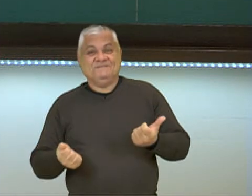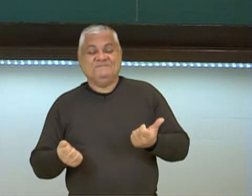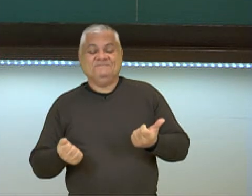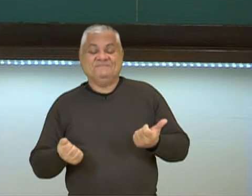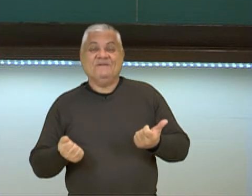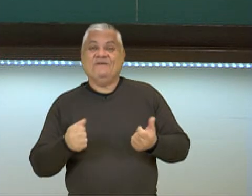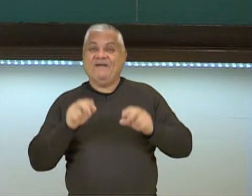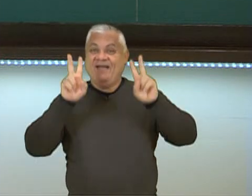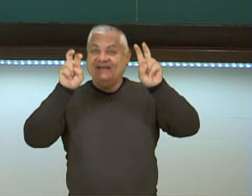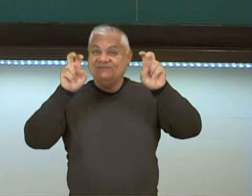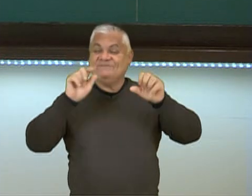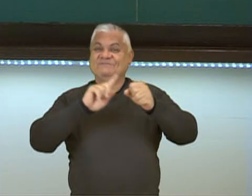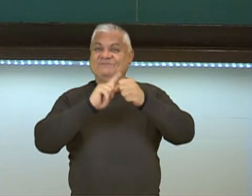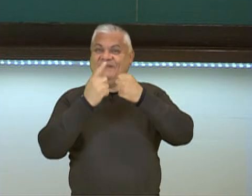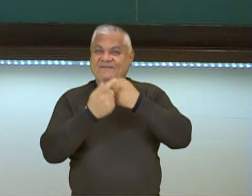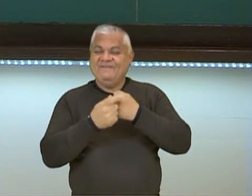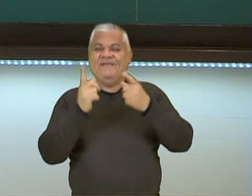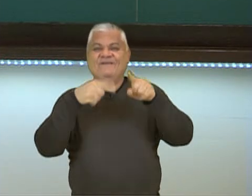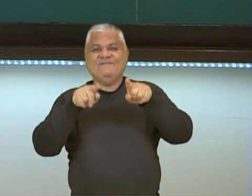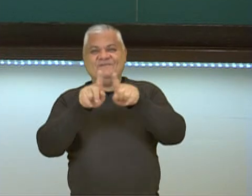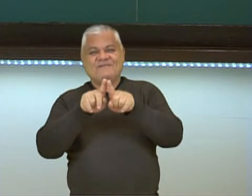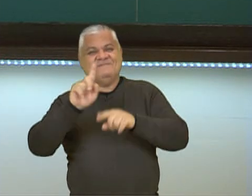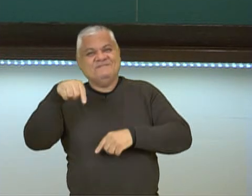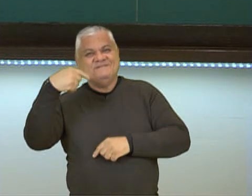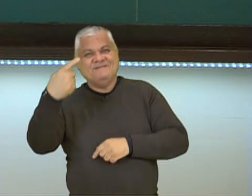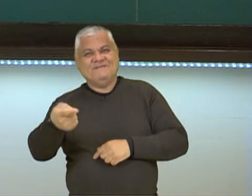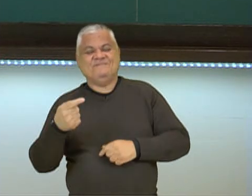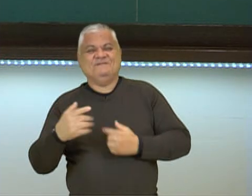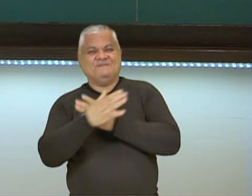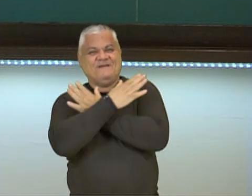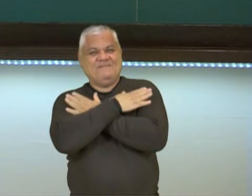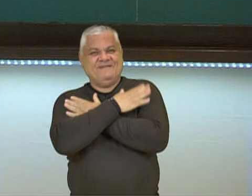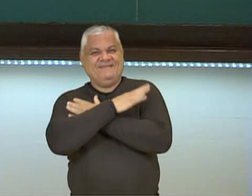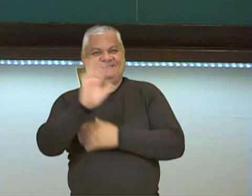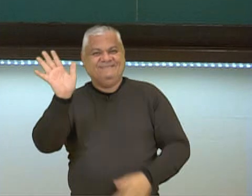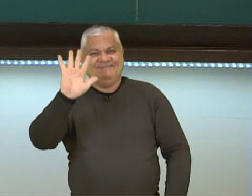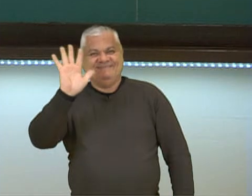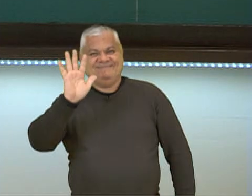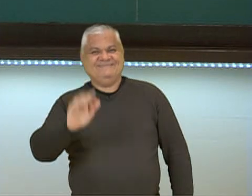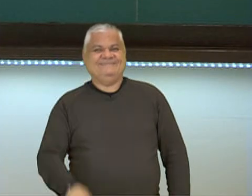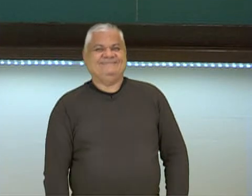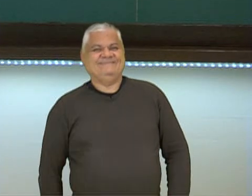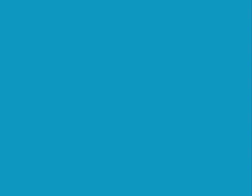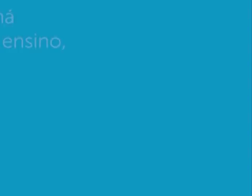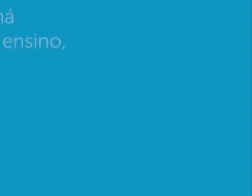com mais um assunto de geografia. Voltamos numa próxima aula. Um abraço a todos e até lá.